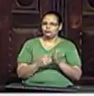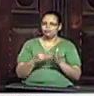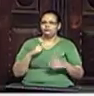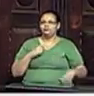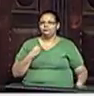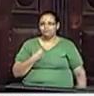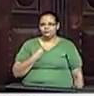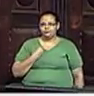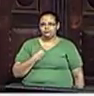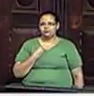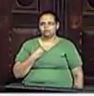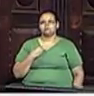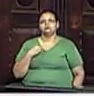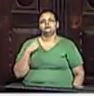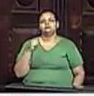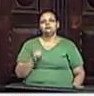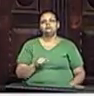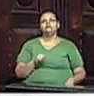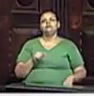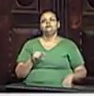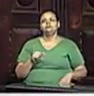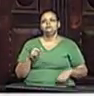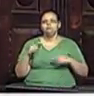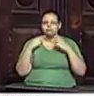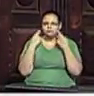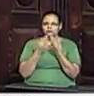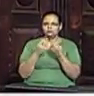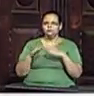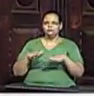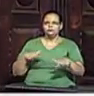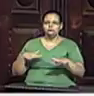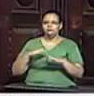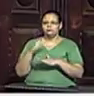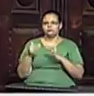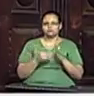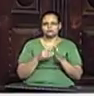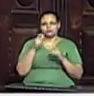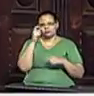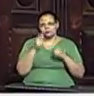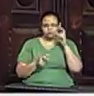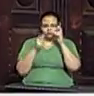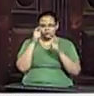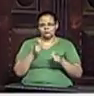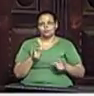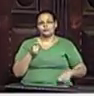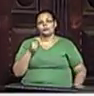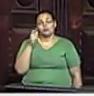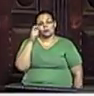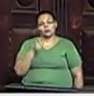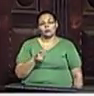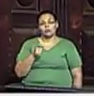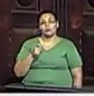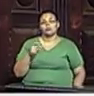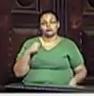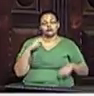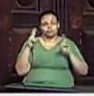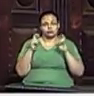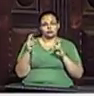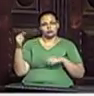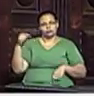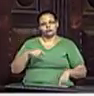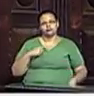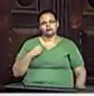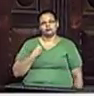parlamentares e aqueles que nos acompanham. A audiência é pública, é aberta. Todos que se interessem nesse tema possam estar aqui. E